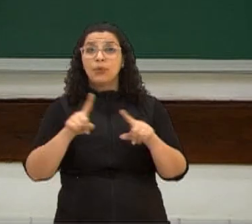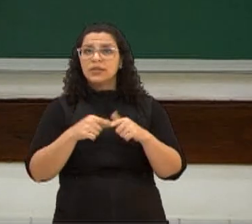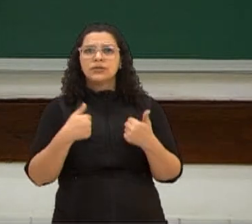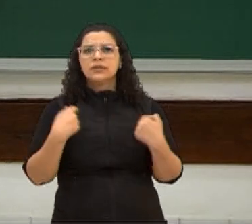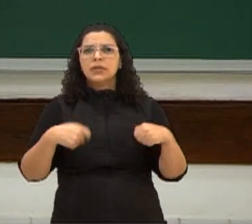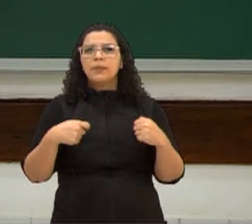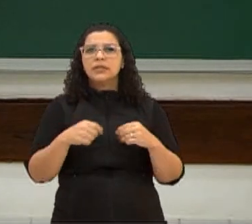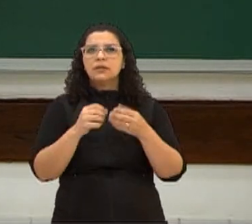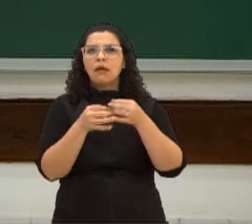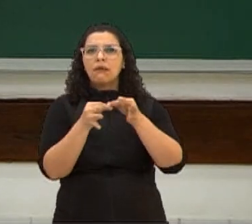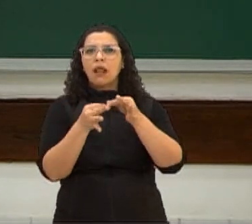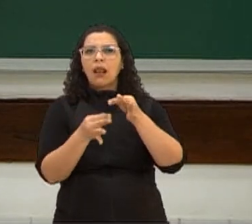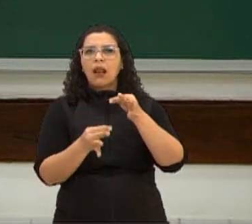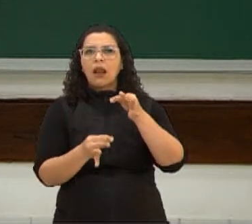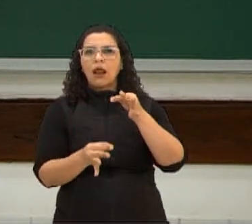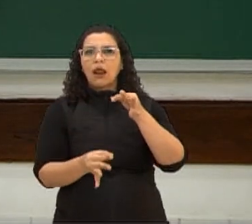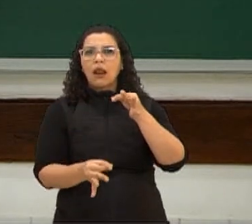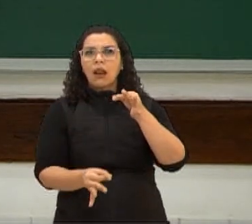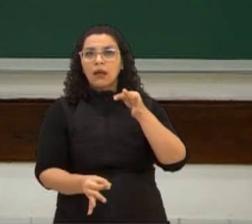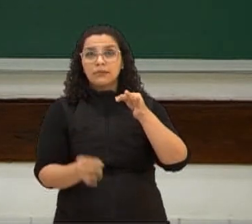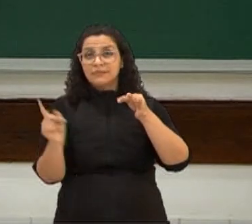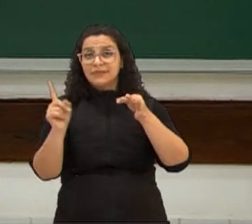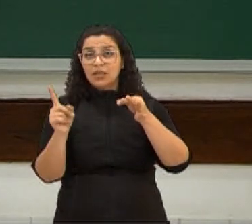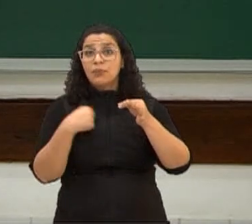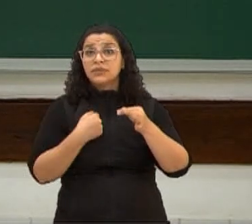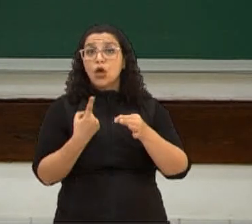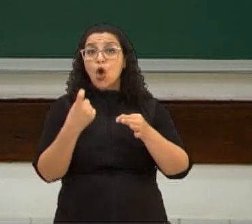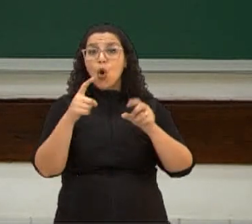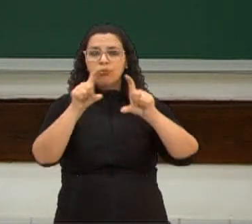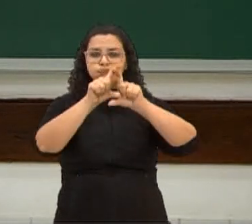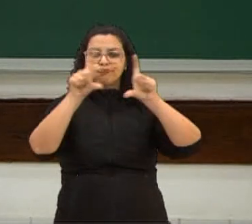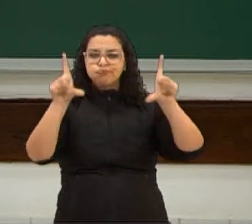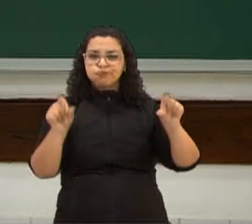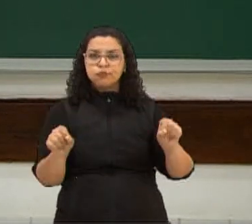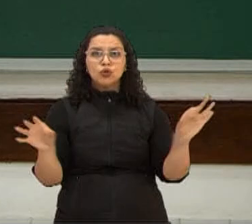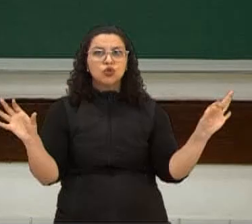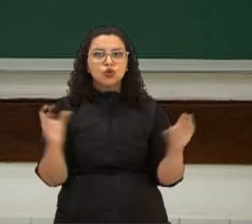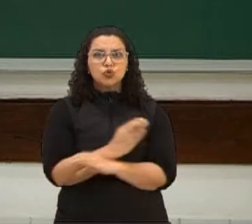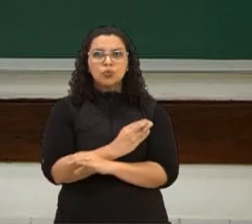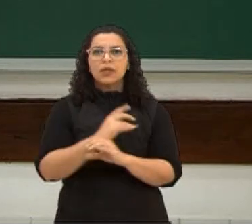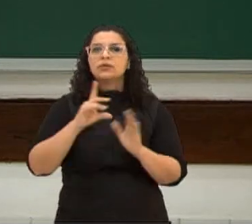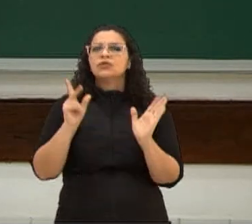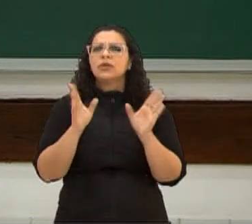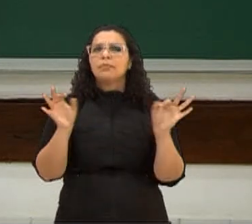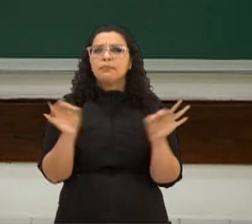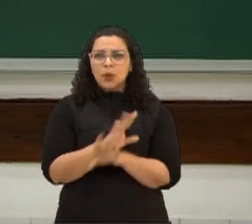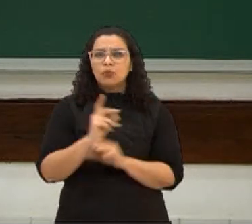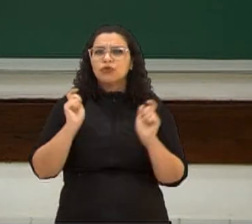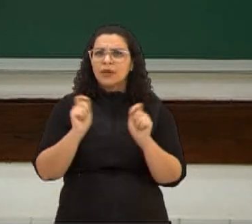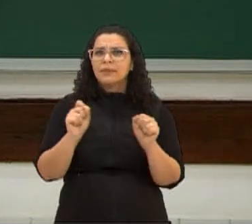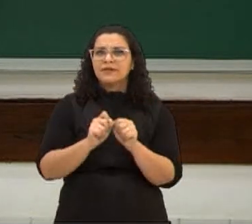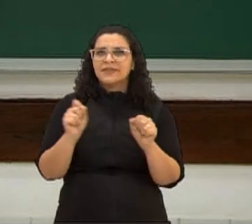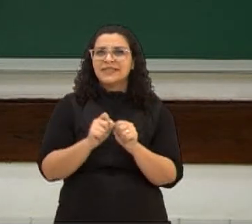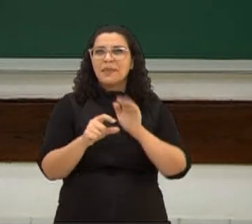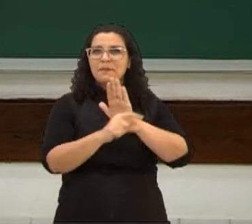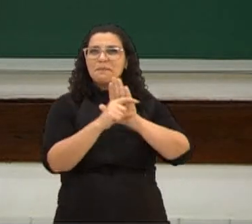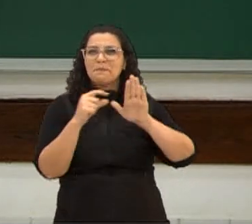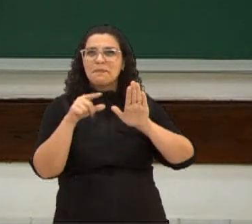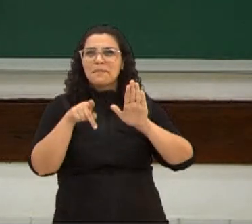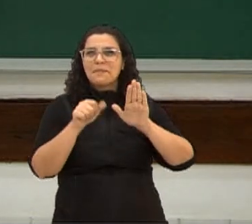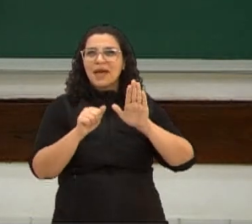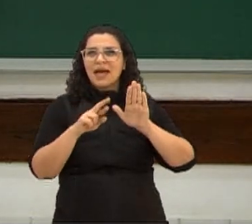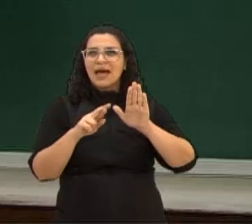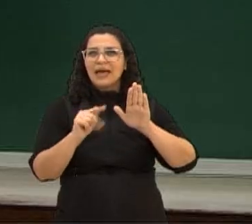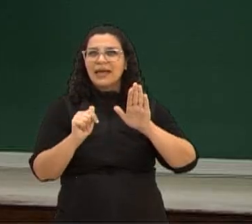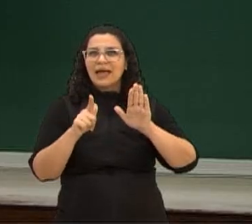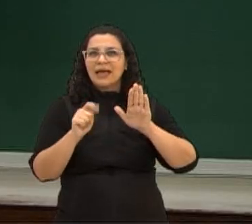não necessariamente isso precisa ser em parágrafos diferentes, que nós conseguimos fazer isso tudo em um mesmo parágrafo. Então eu